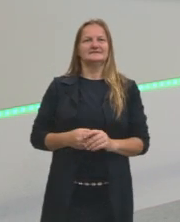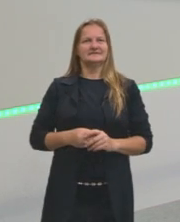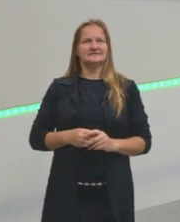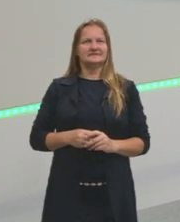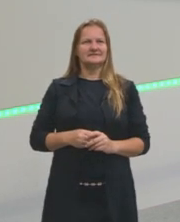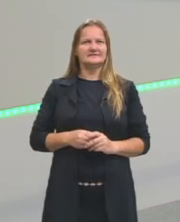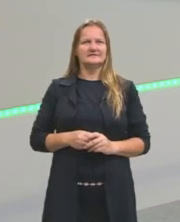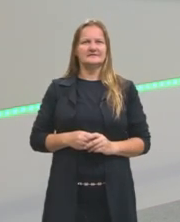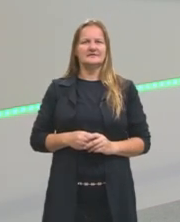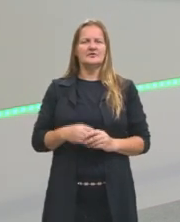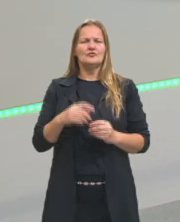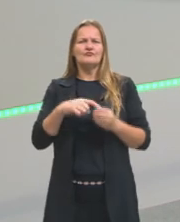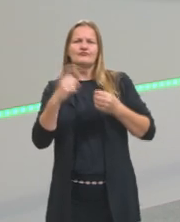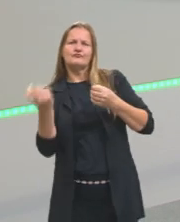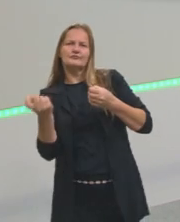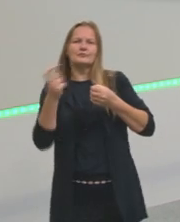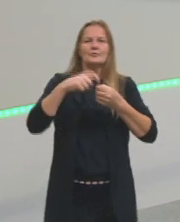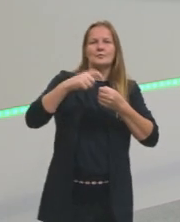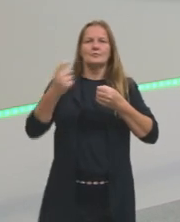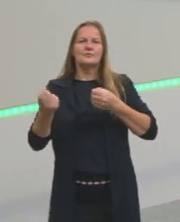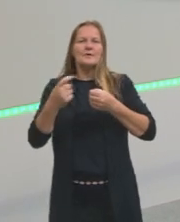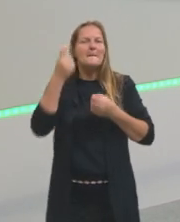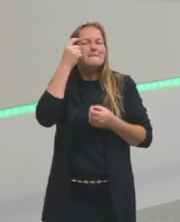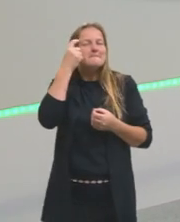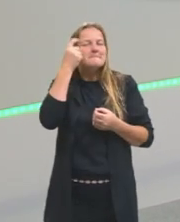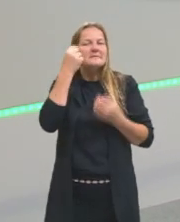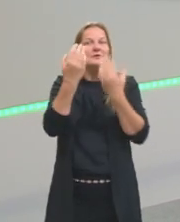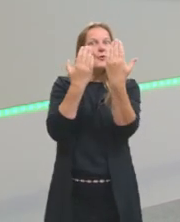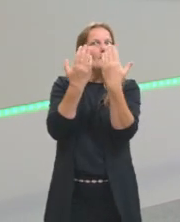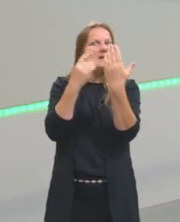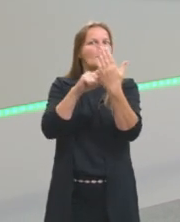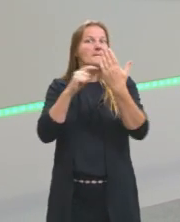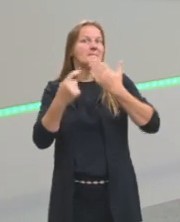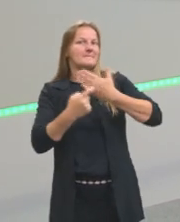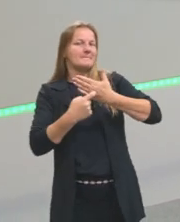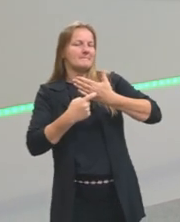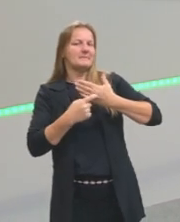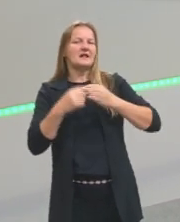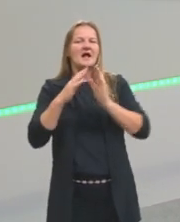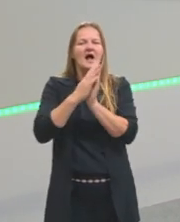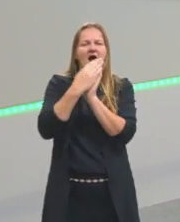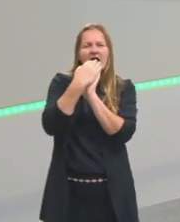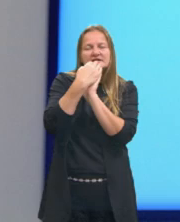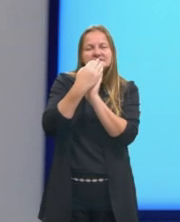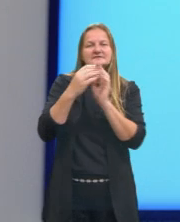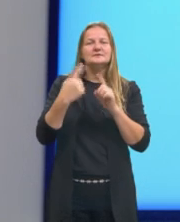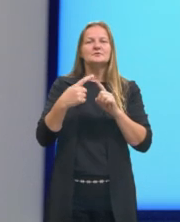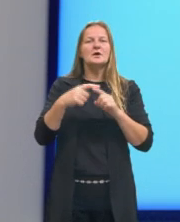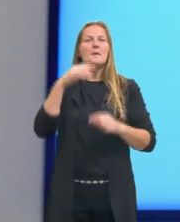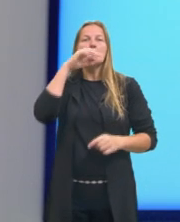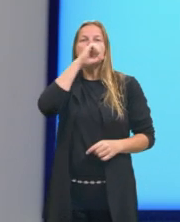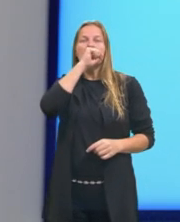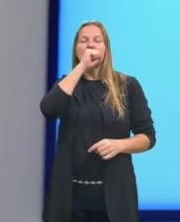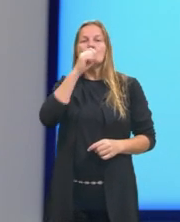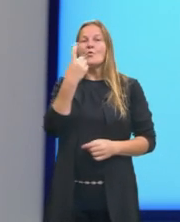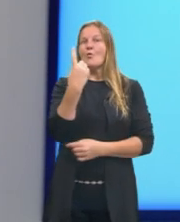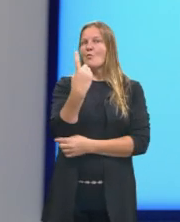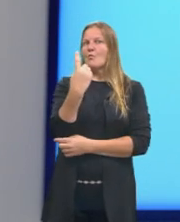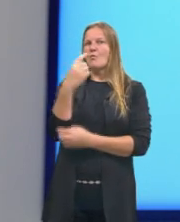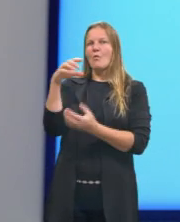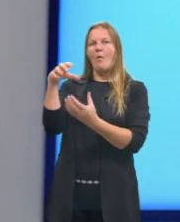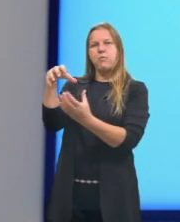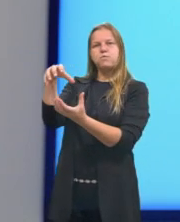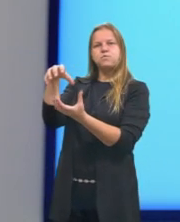ficar indo e voltando pensando nessa ideia do texto sanduíche porque o pão ele era um só